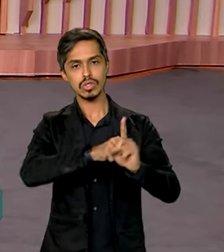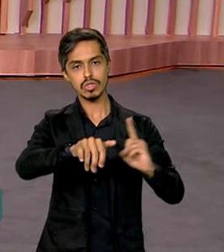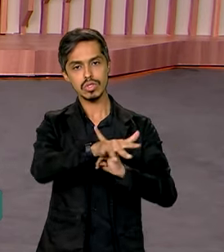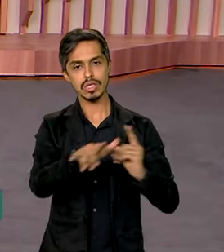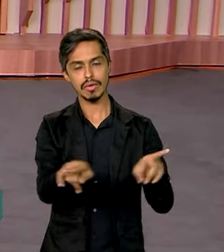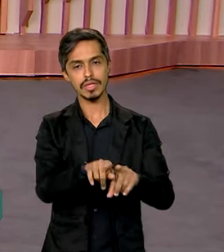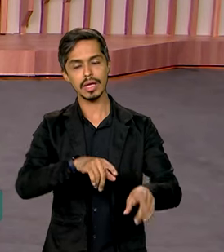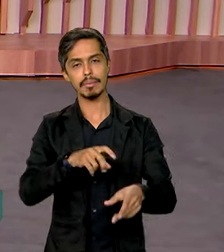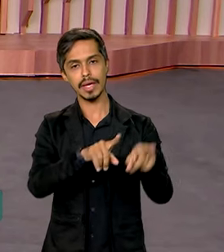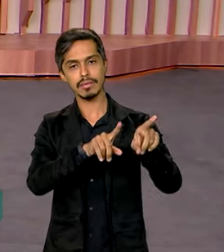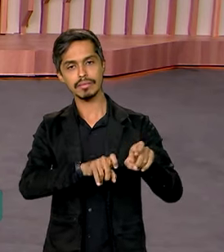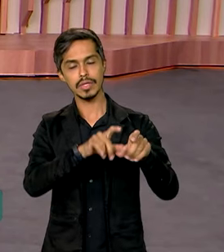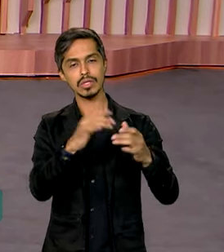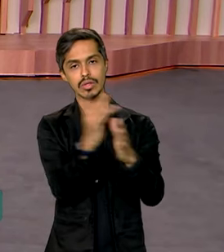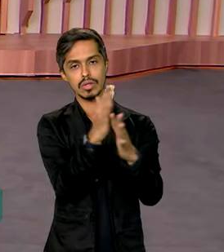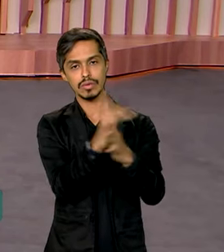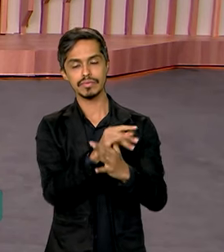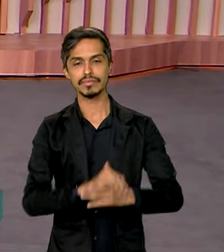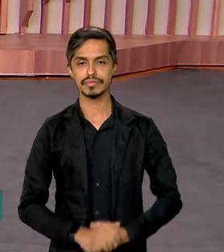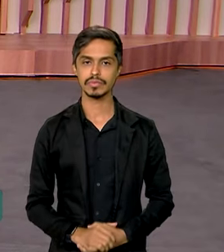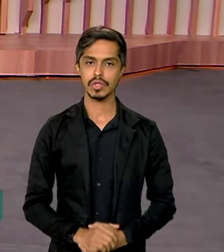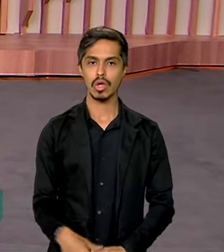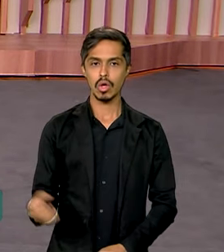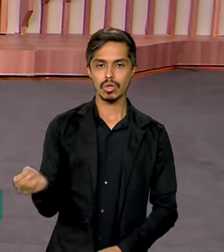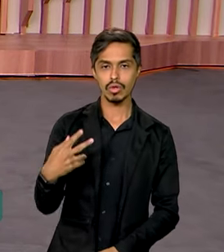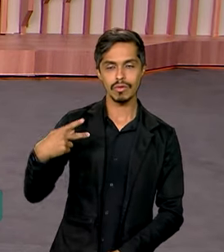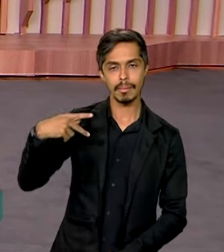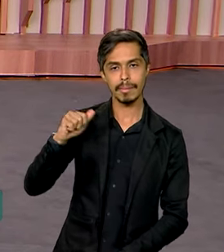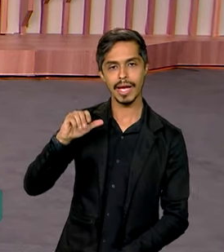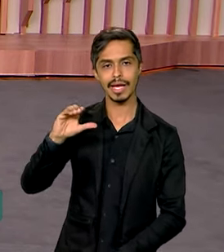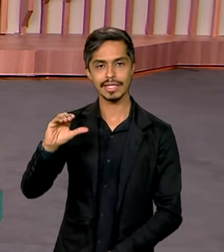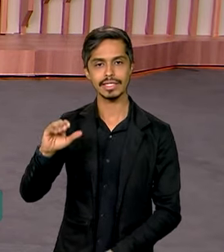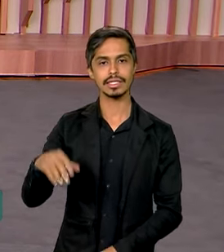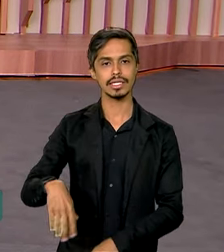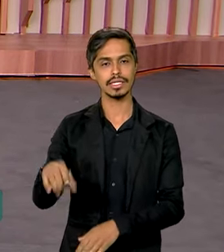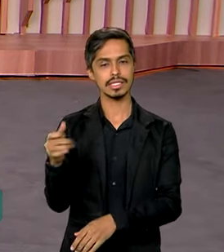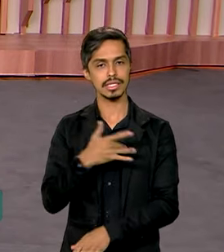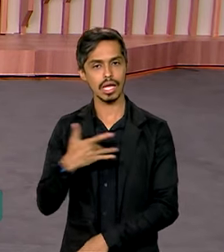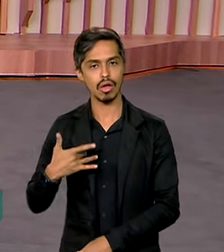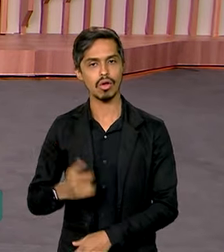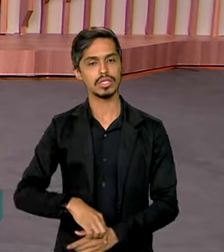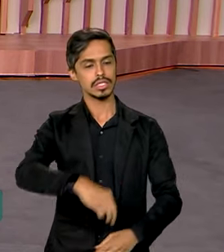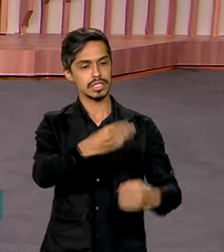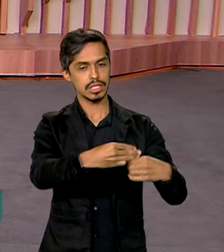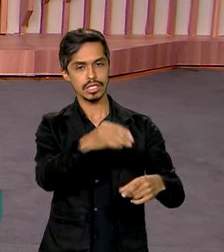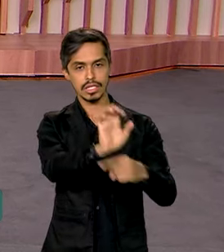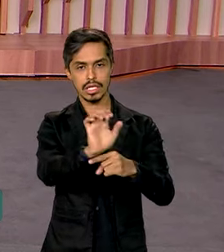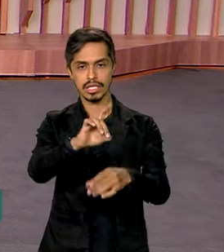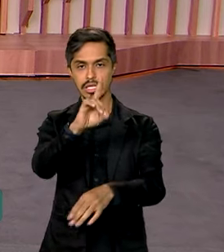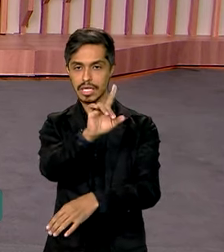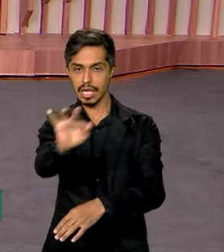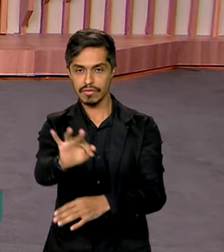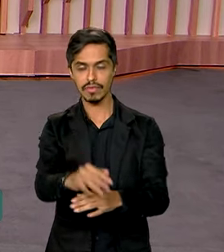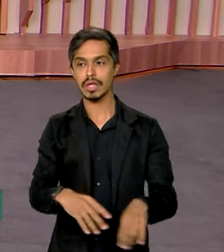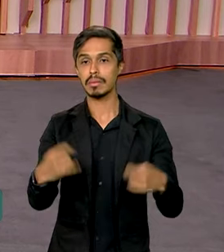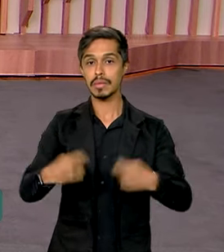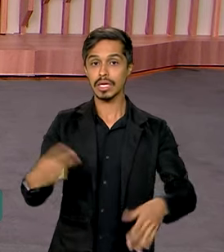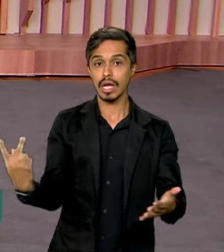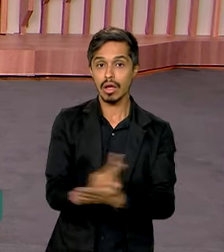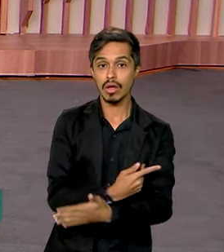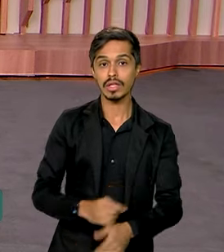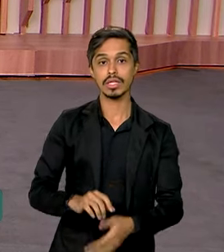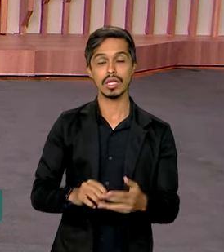urbana. O cadastramento no novo PAC Saúde, por estados, municípios e pelo DF, deve ser feito